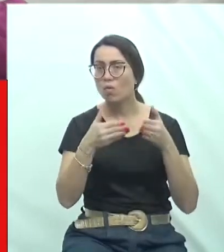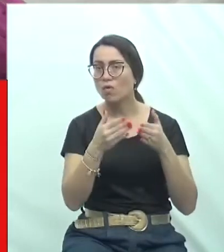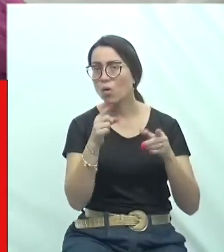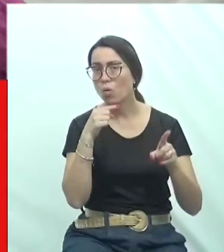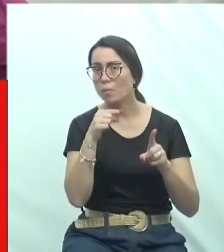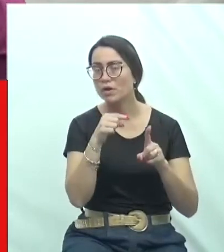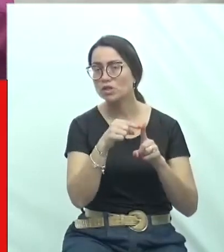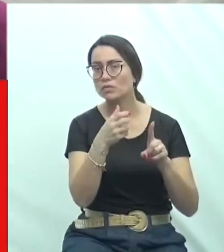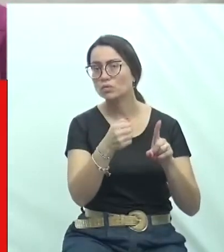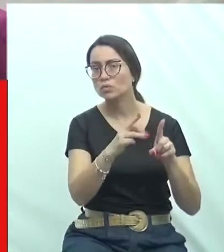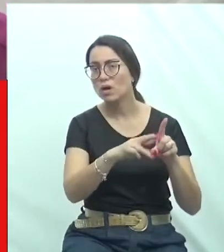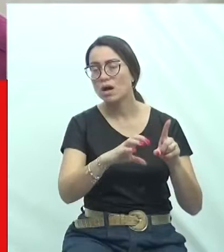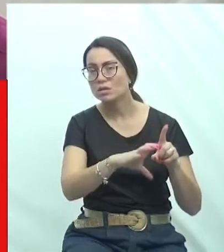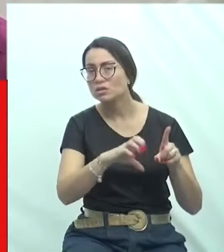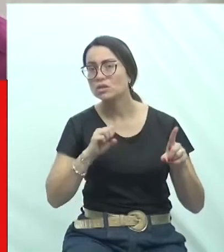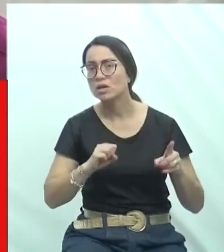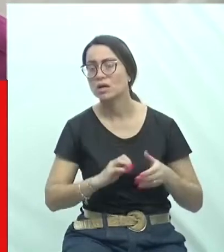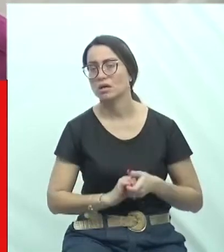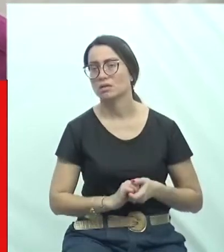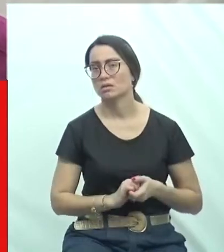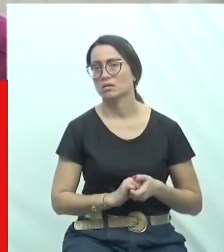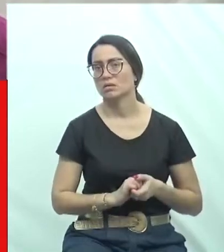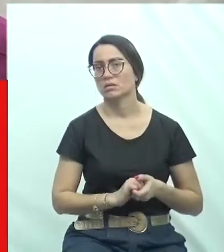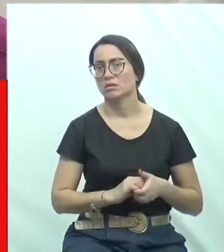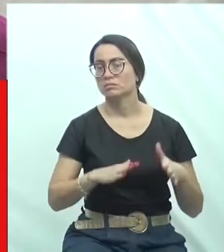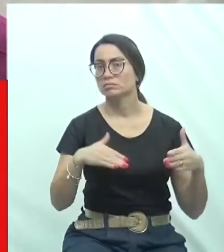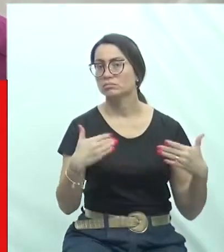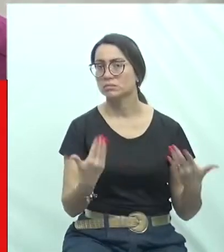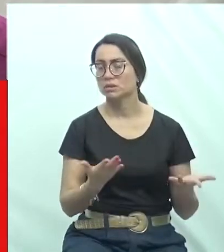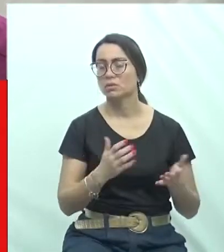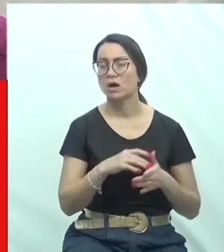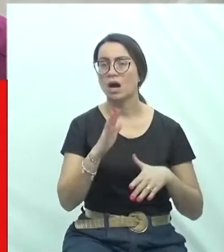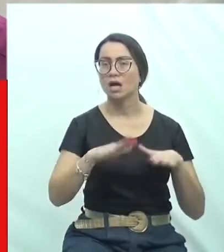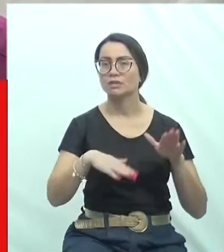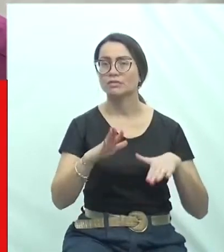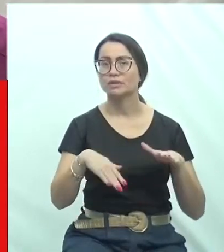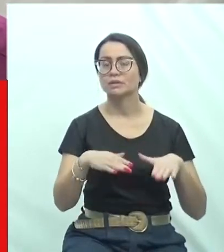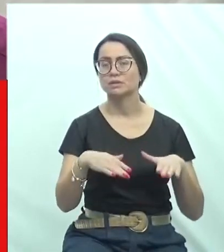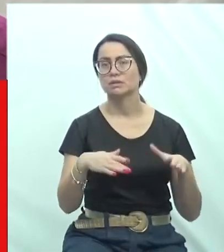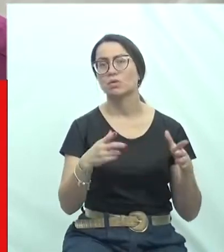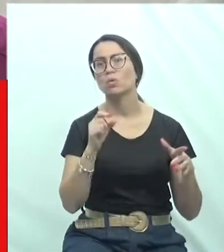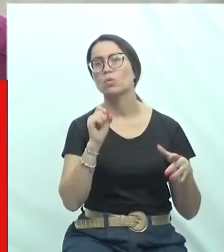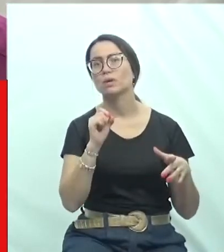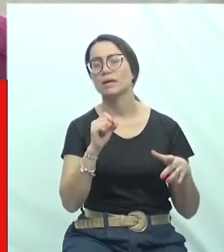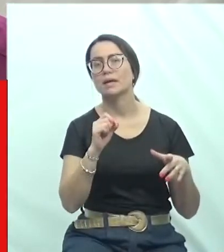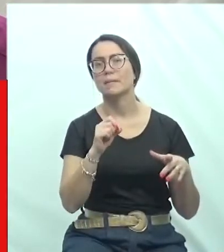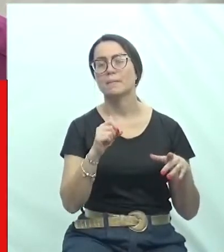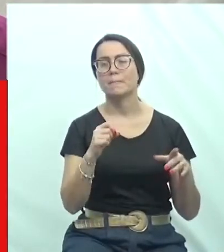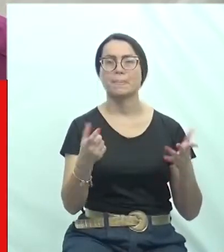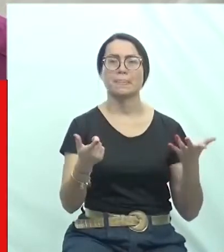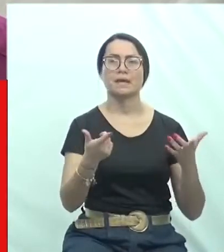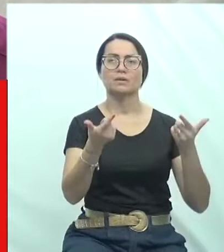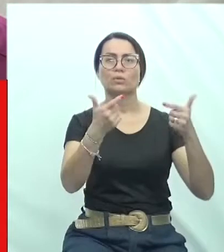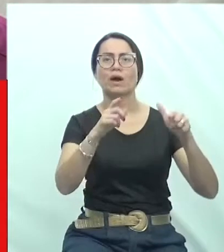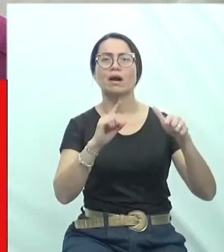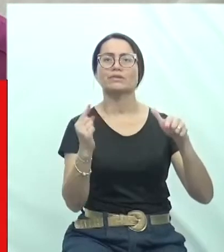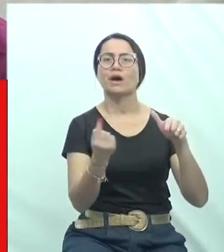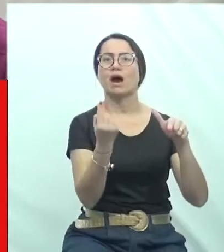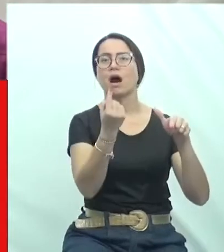engenheiro mecânico falou, geralmente são pontos altos do sistema, altos, tá?